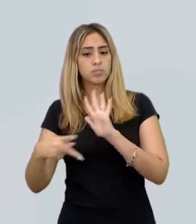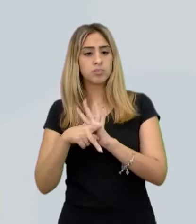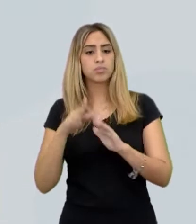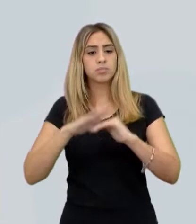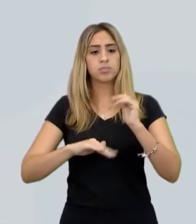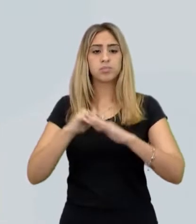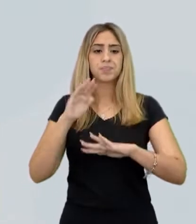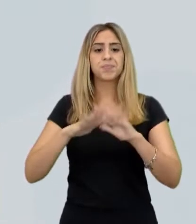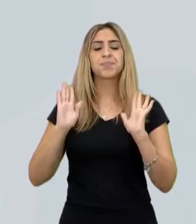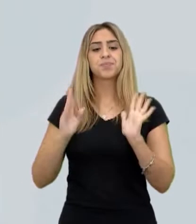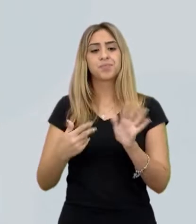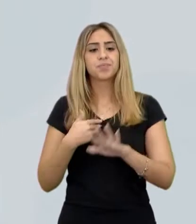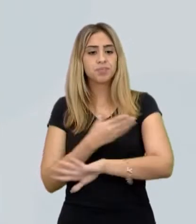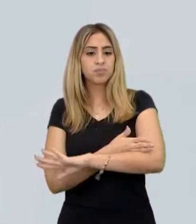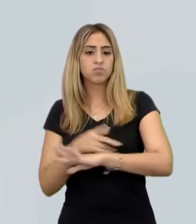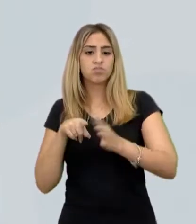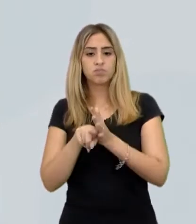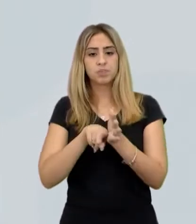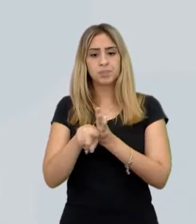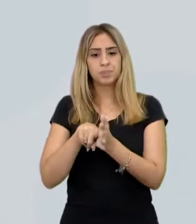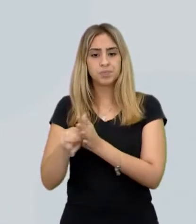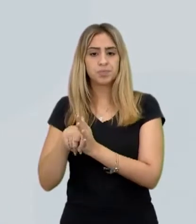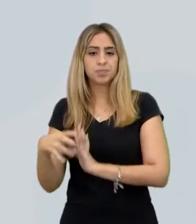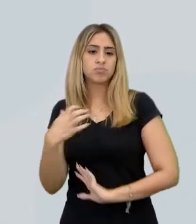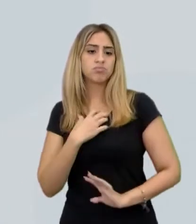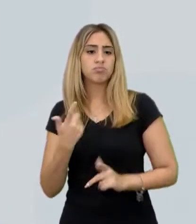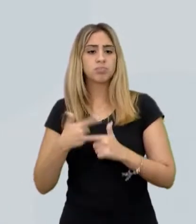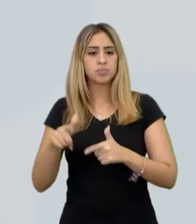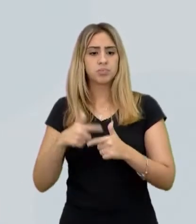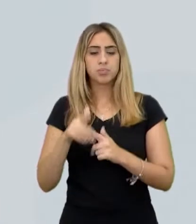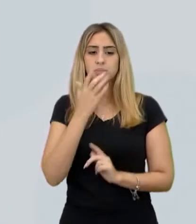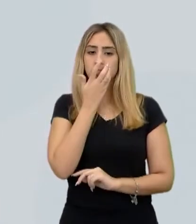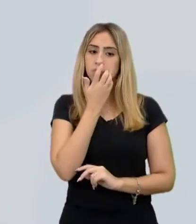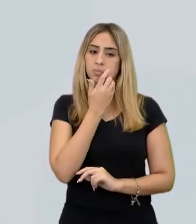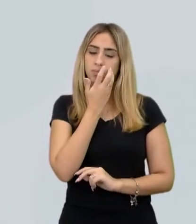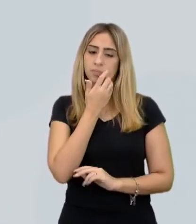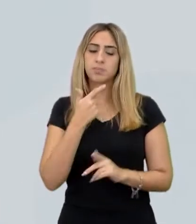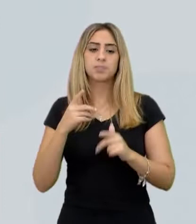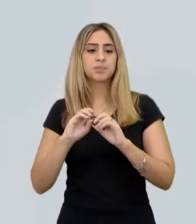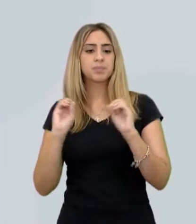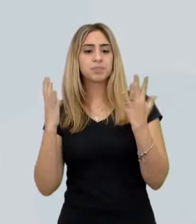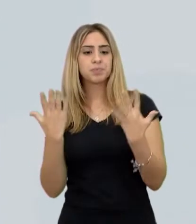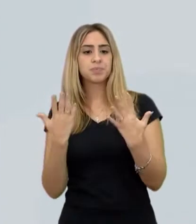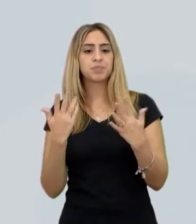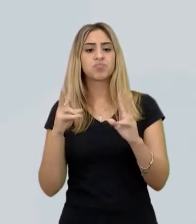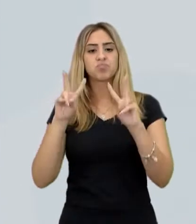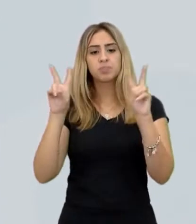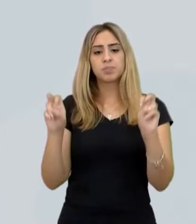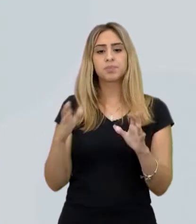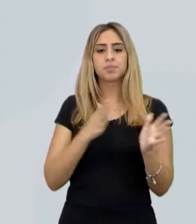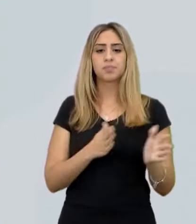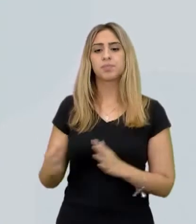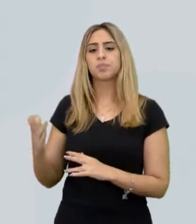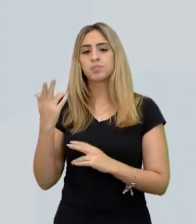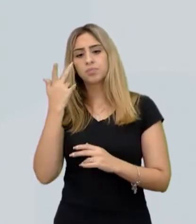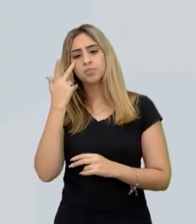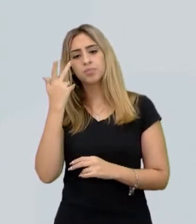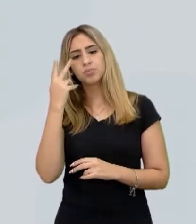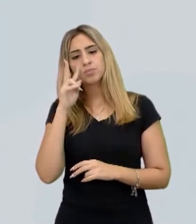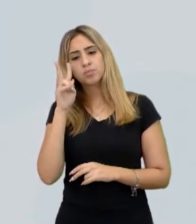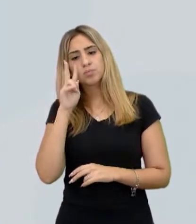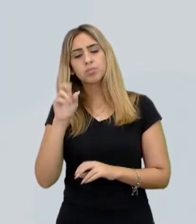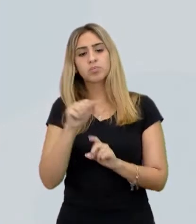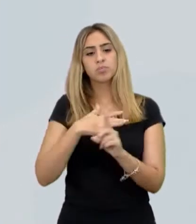ela já começa a investigar e analisar situações problema, né? Que vai envolver aí temas do processo